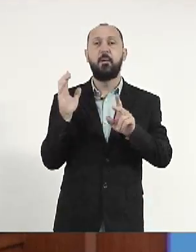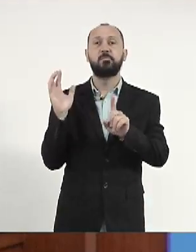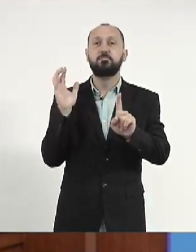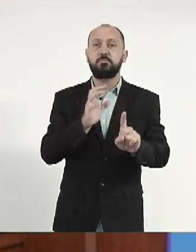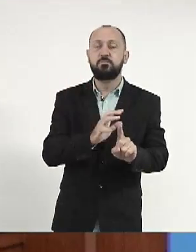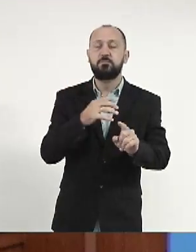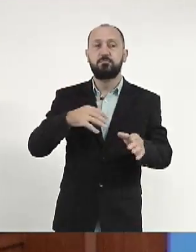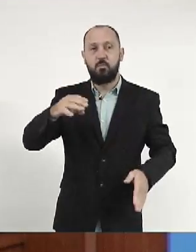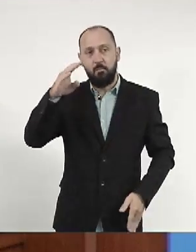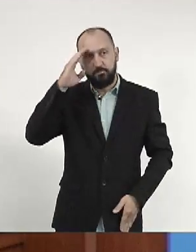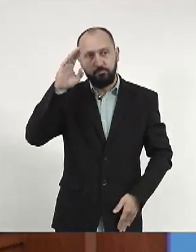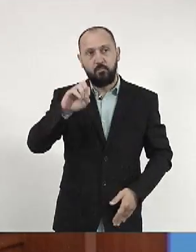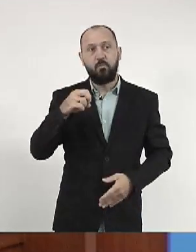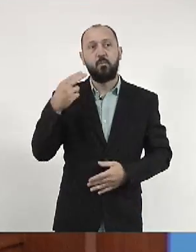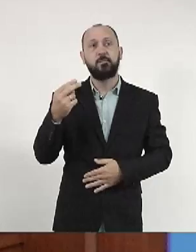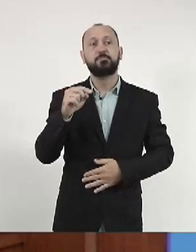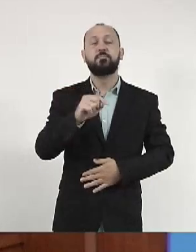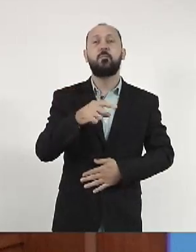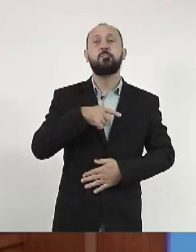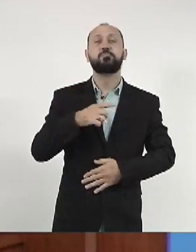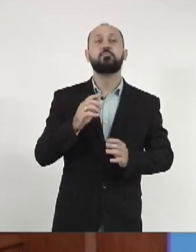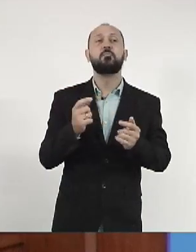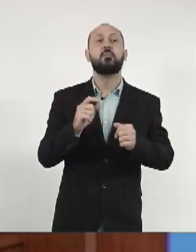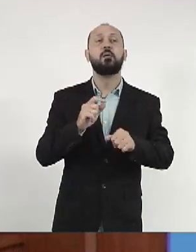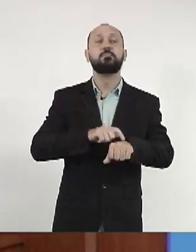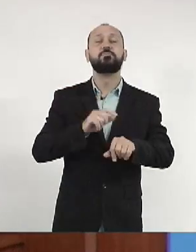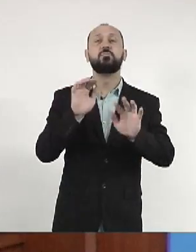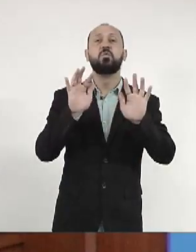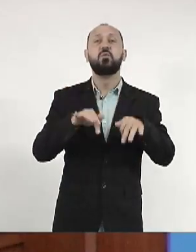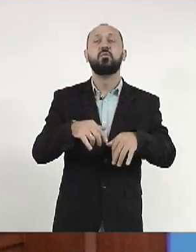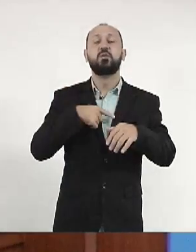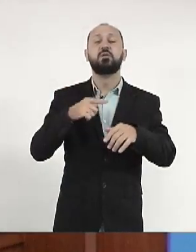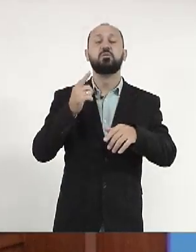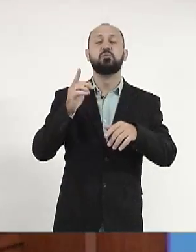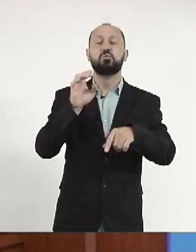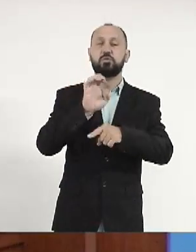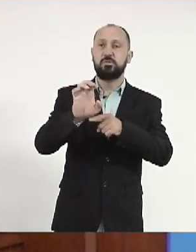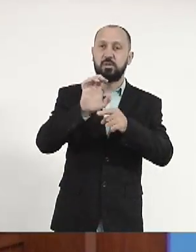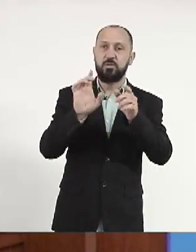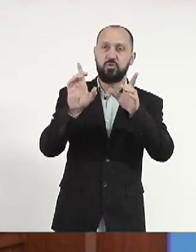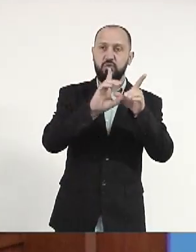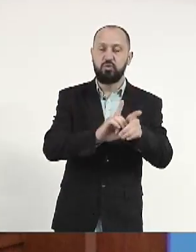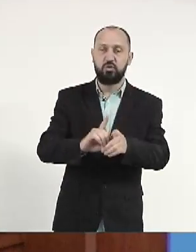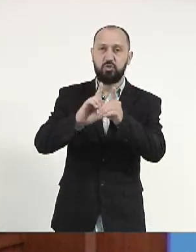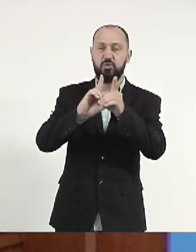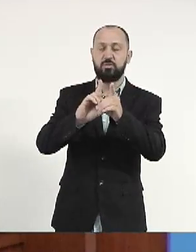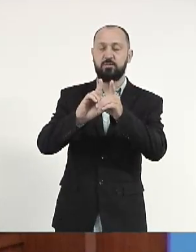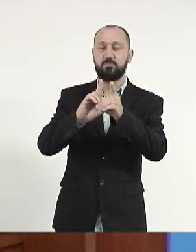intervenção militar, ou seja, o fim do Estado democrático de direito.